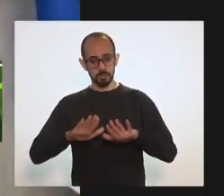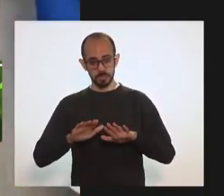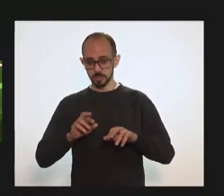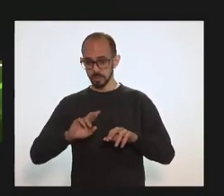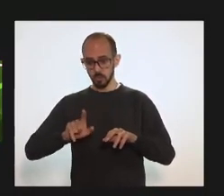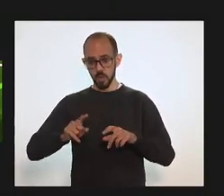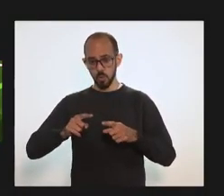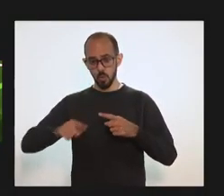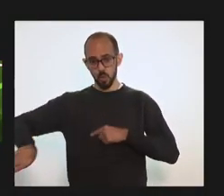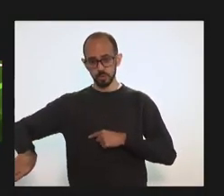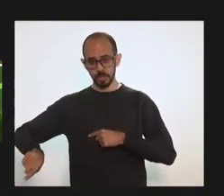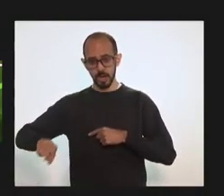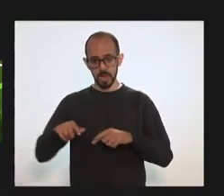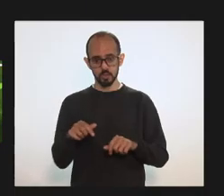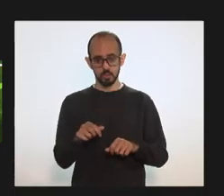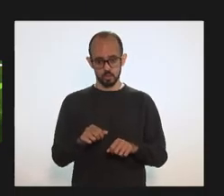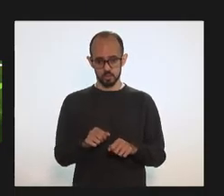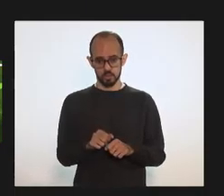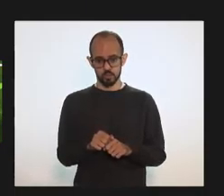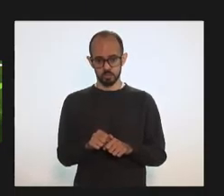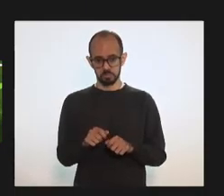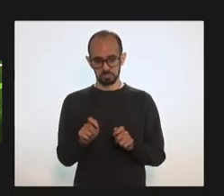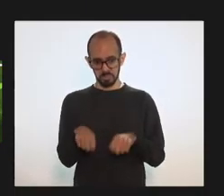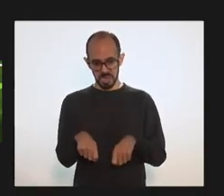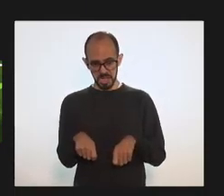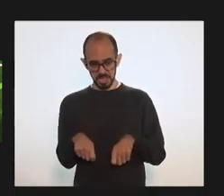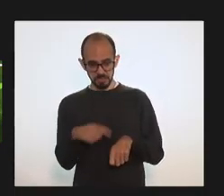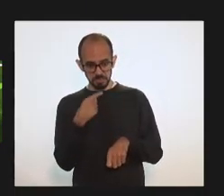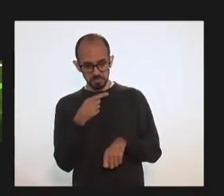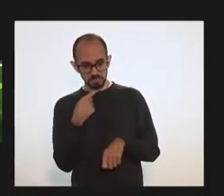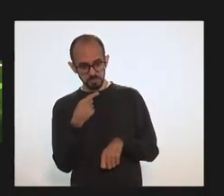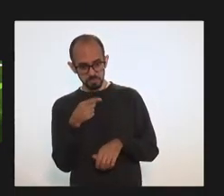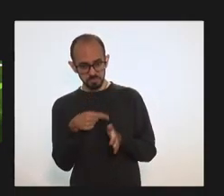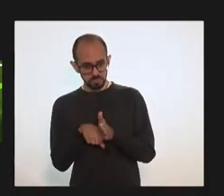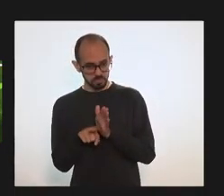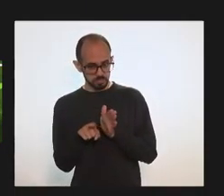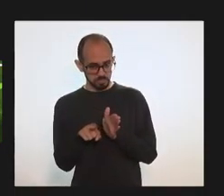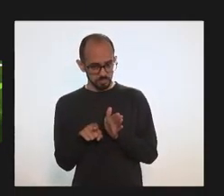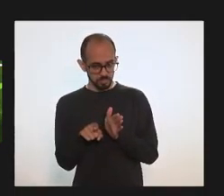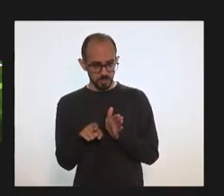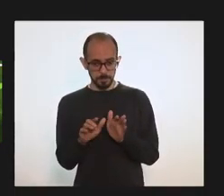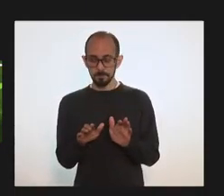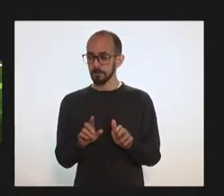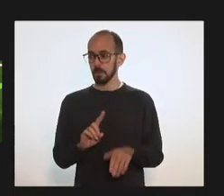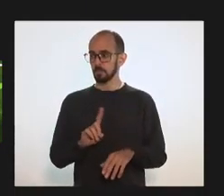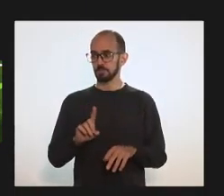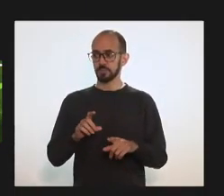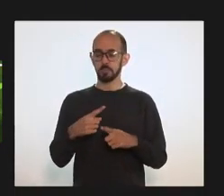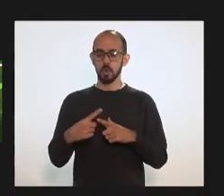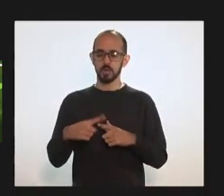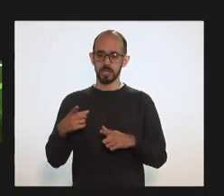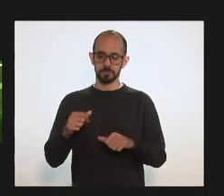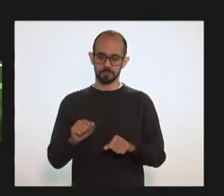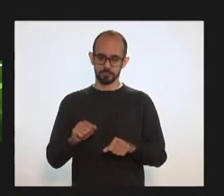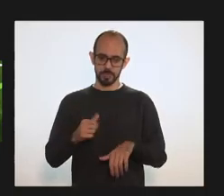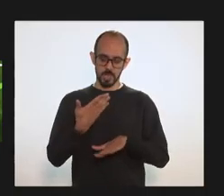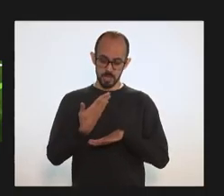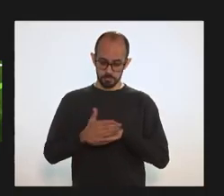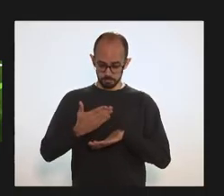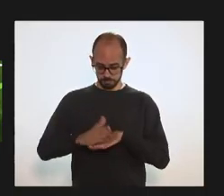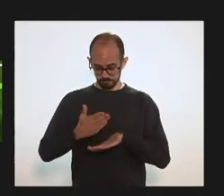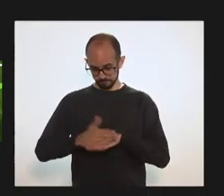Rio? Ou não seria o caso de nós aproveitarmos o projeto de lei do deputado Rosenberg para criar algo mais específico